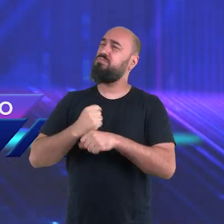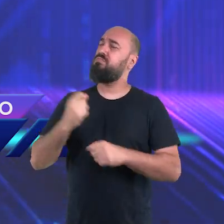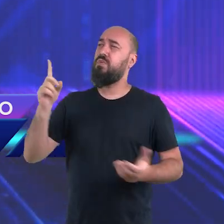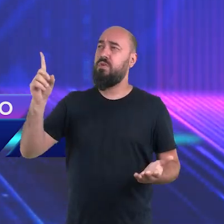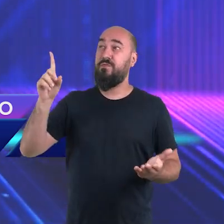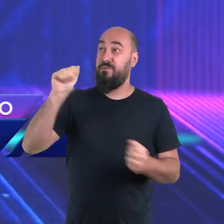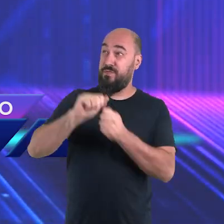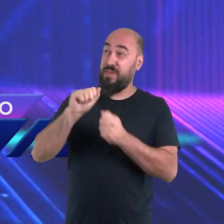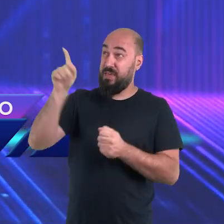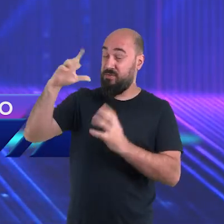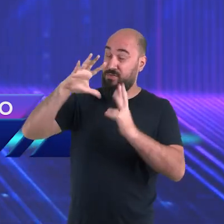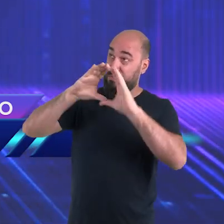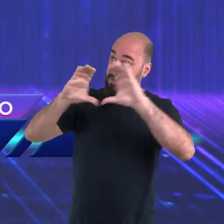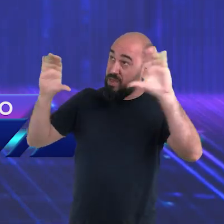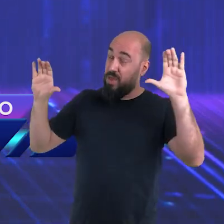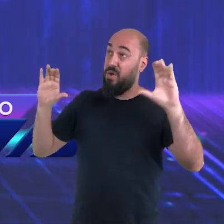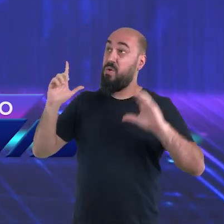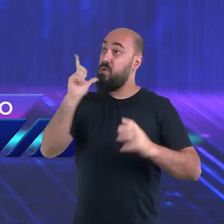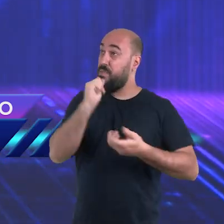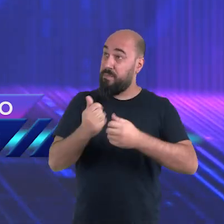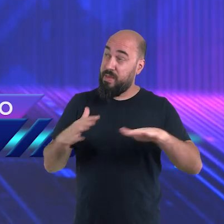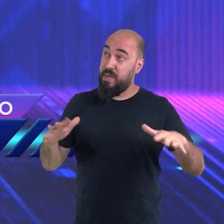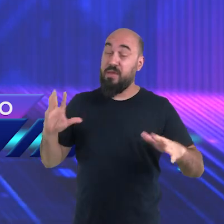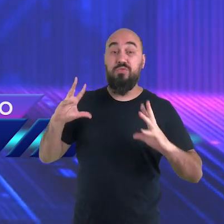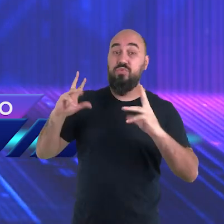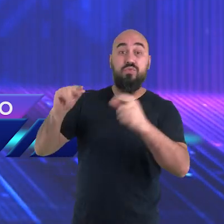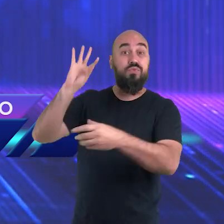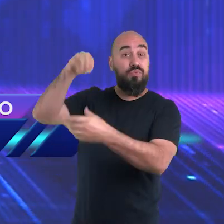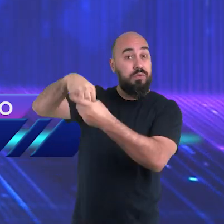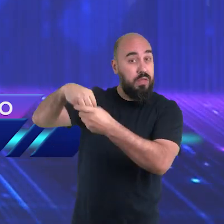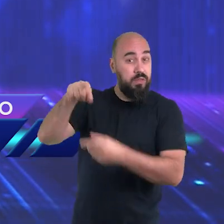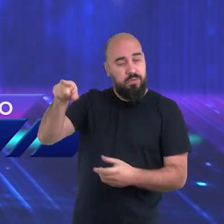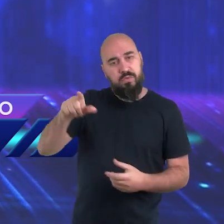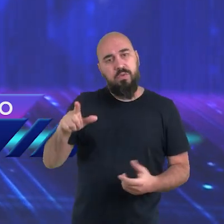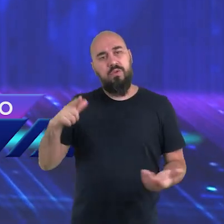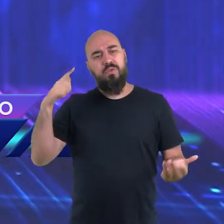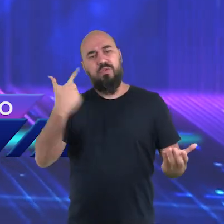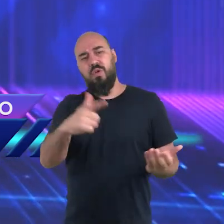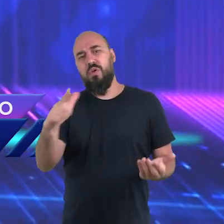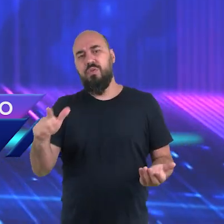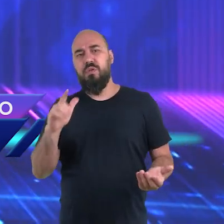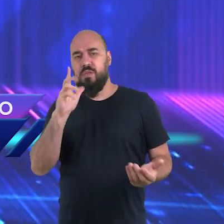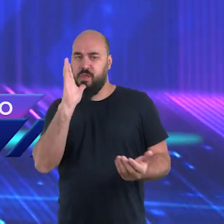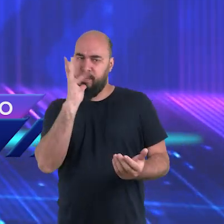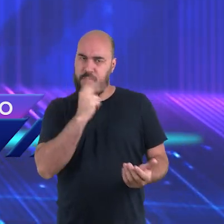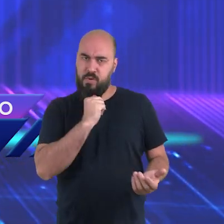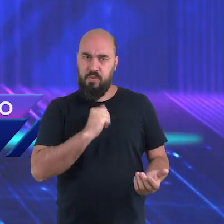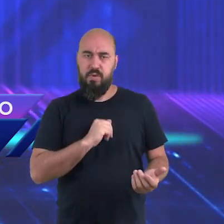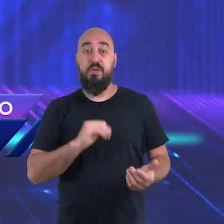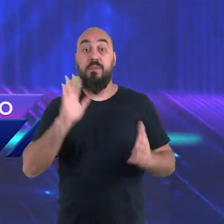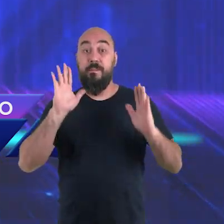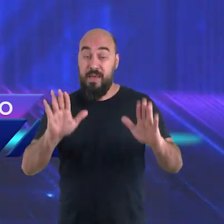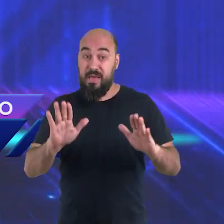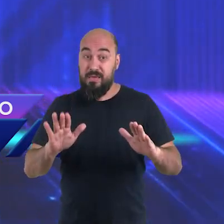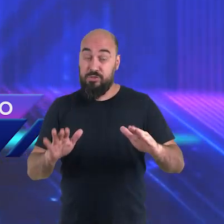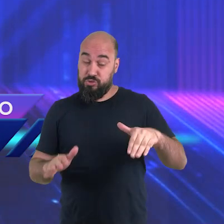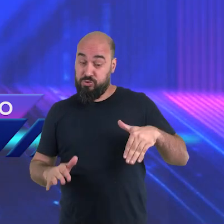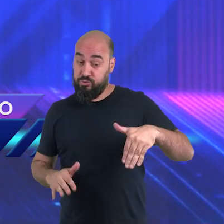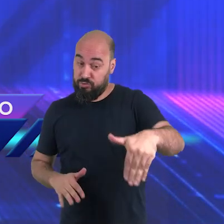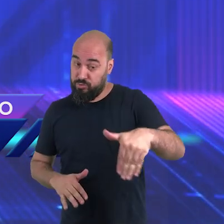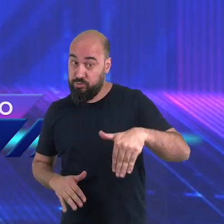a terra, o mar e tudo que neles existe. Já não haverá demora, mas nos dias